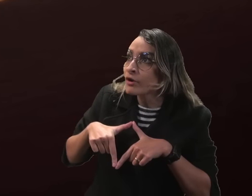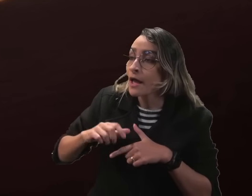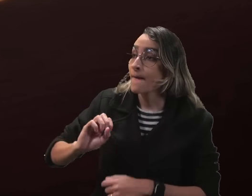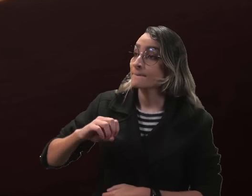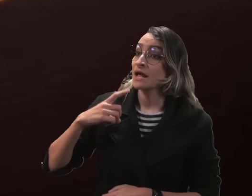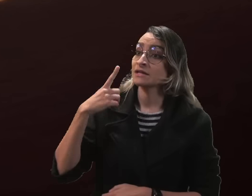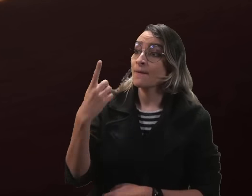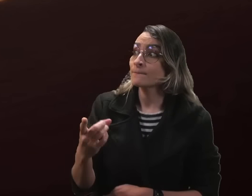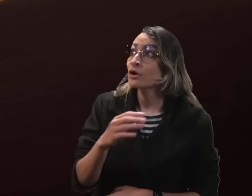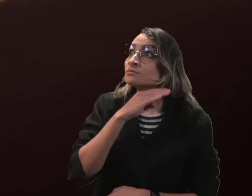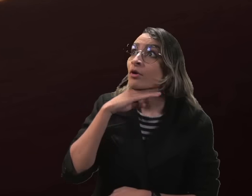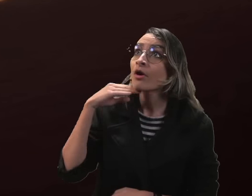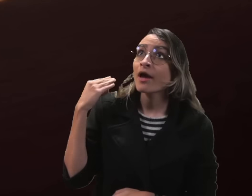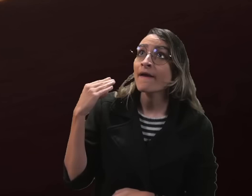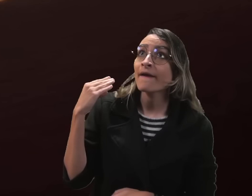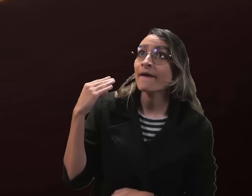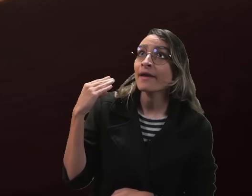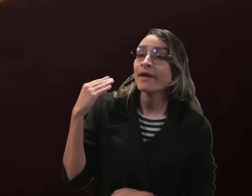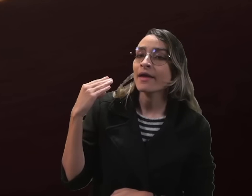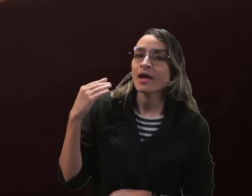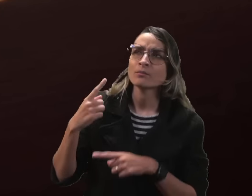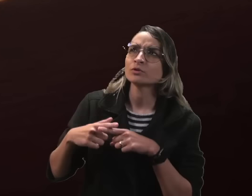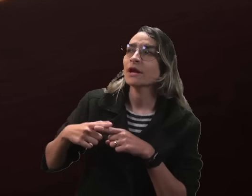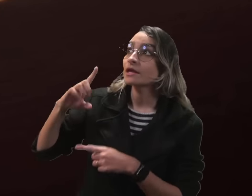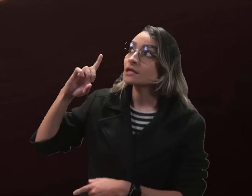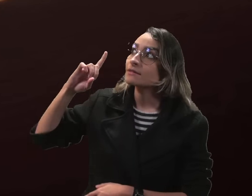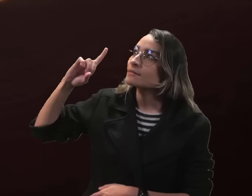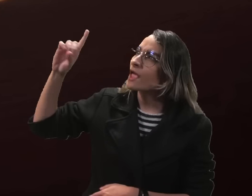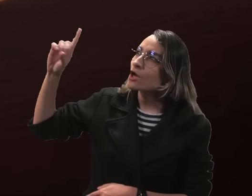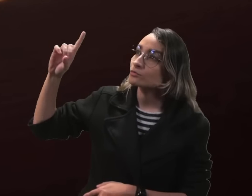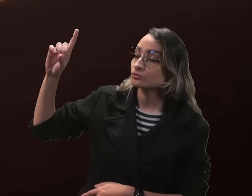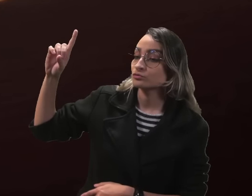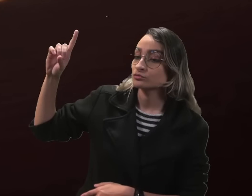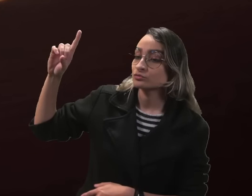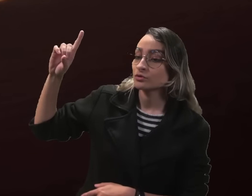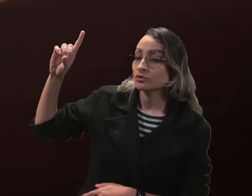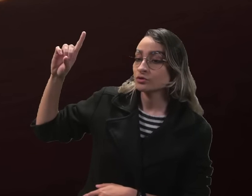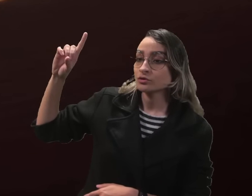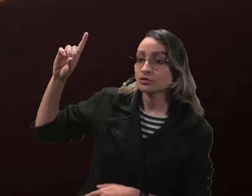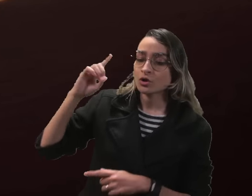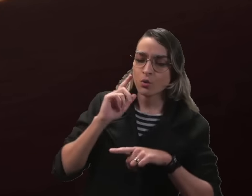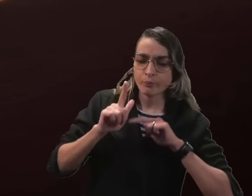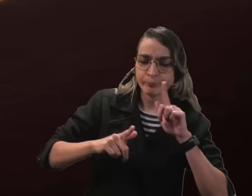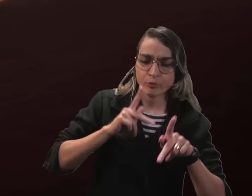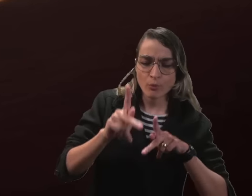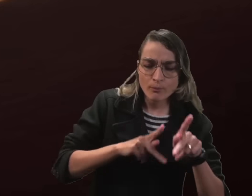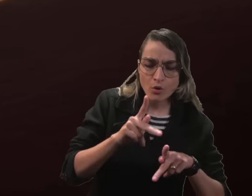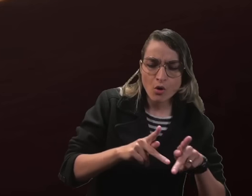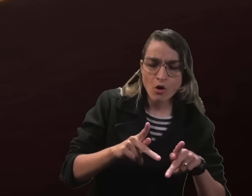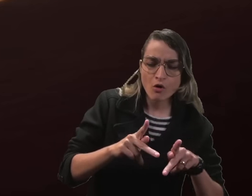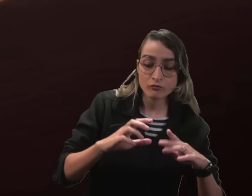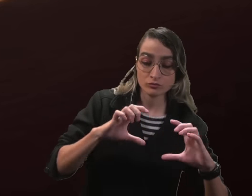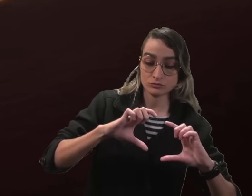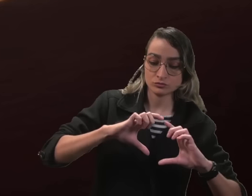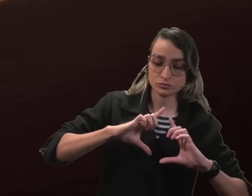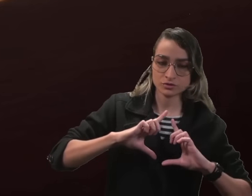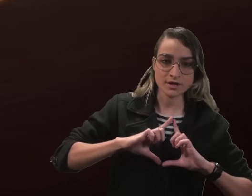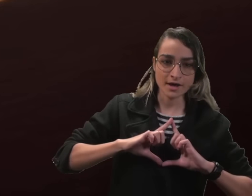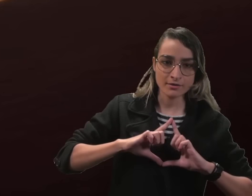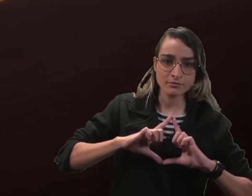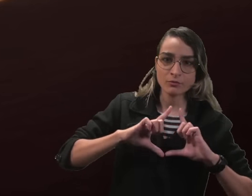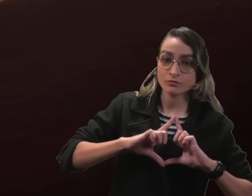deixa nos para que sirvamos os egípcios pois melhor nos fora servir aos egípcios